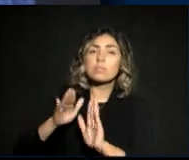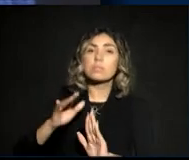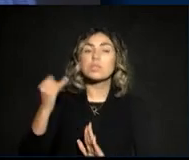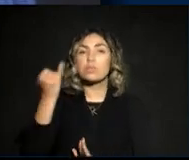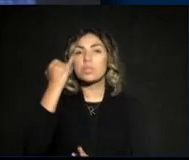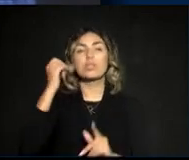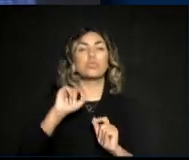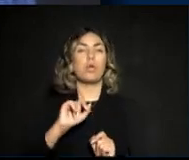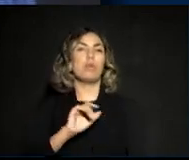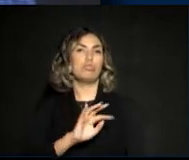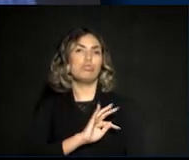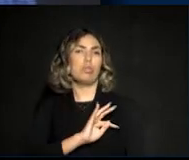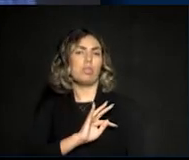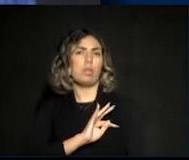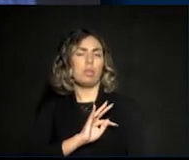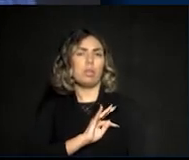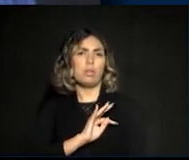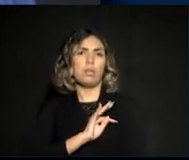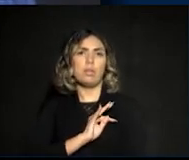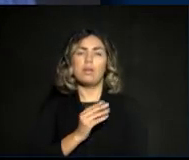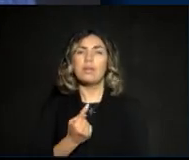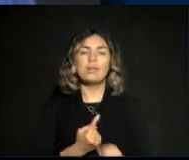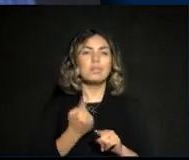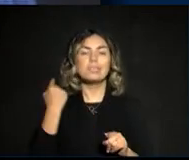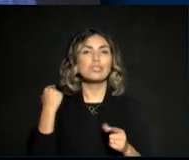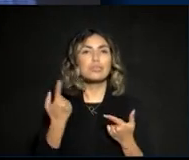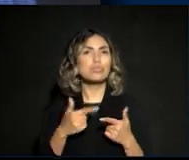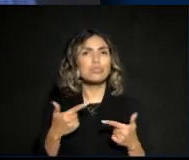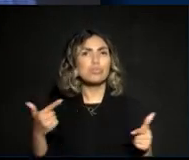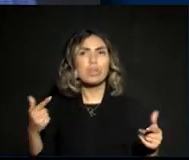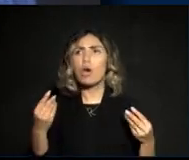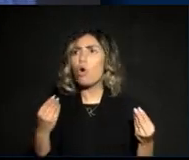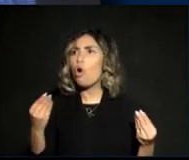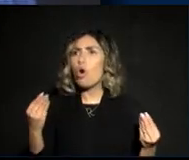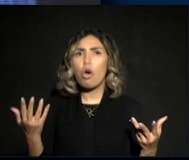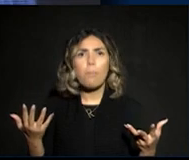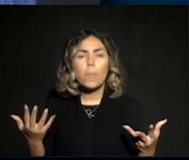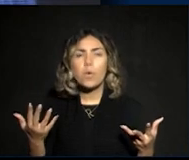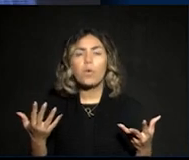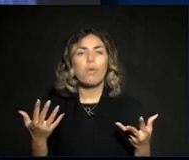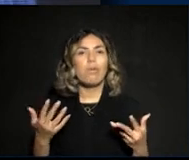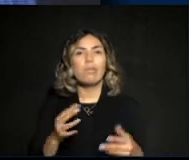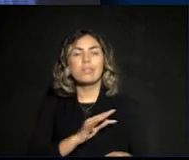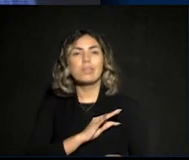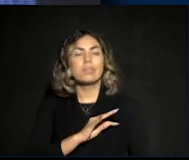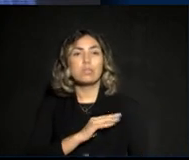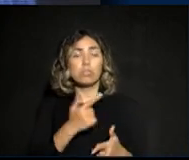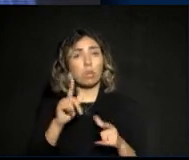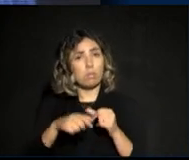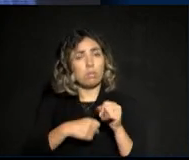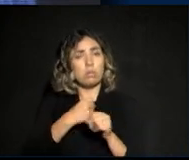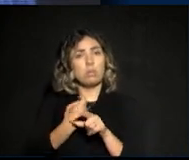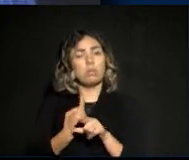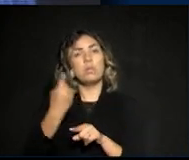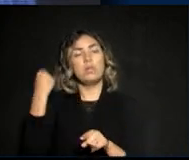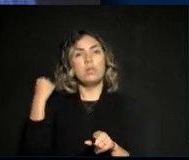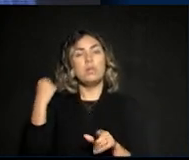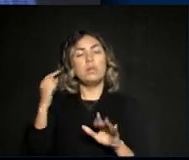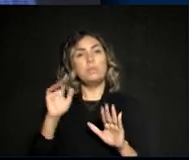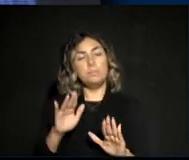momento em que o Tietê né não tinha caído ouvido de até não tinha mais condições de navegação e funciona acredita que a do ano passado que aliás